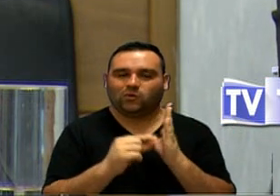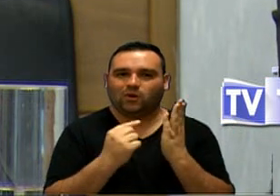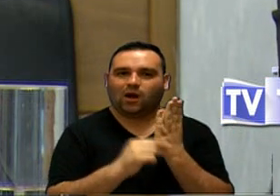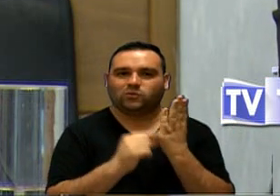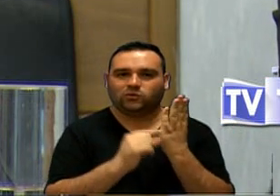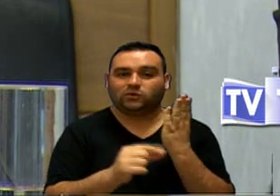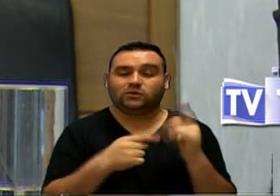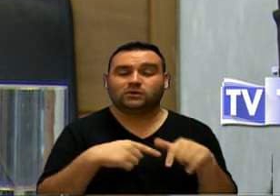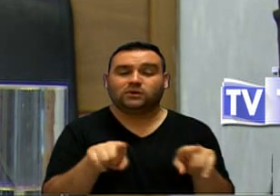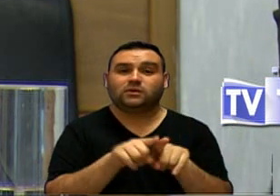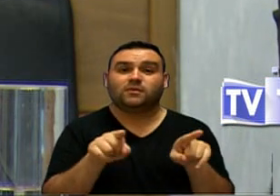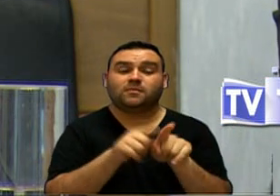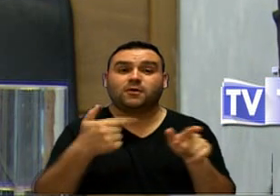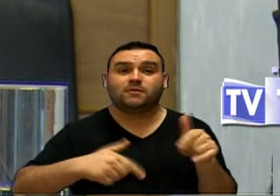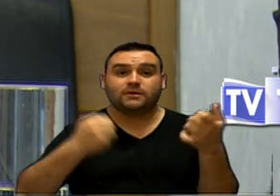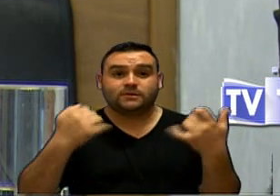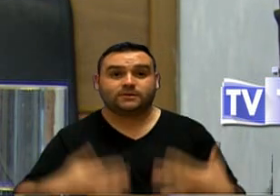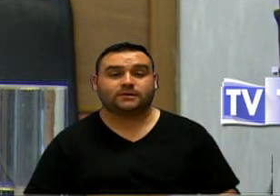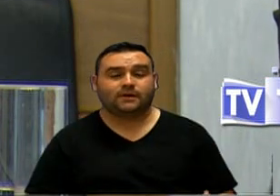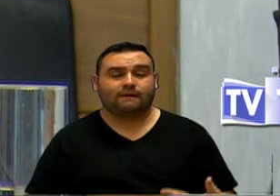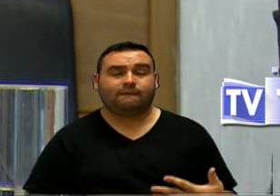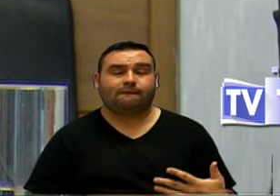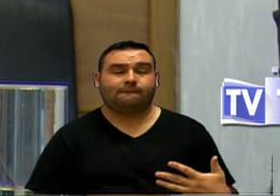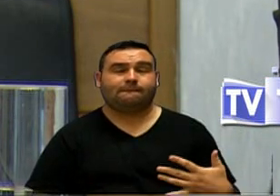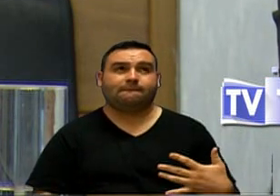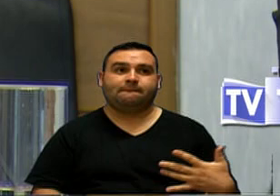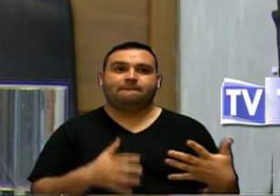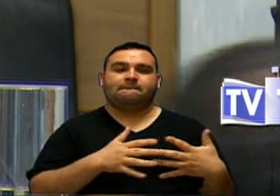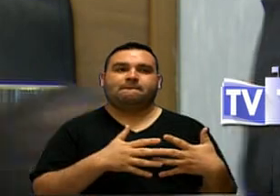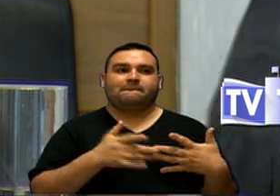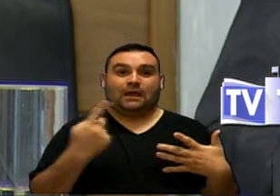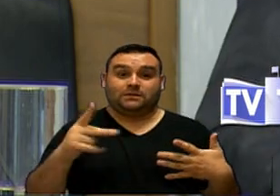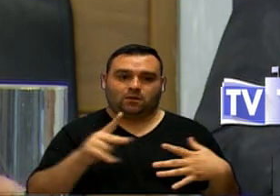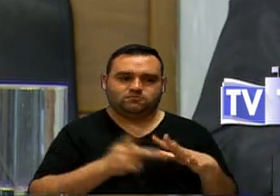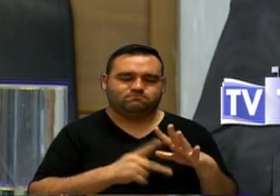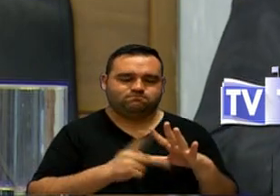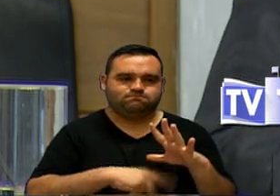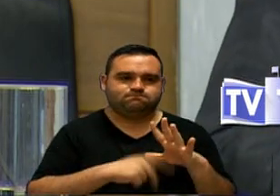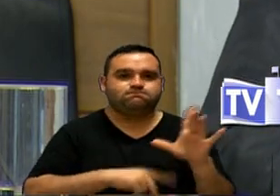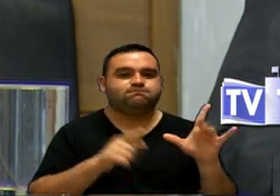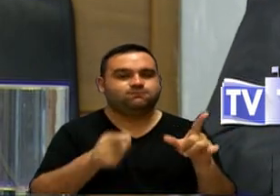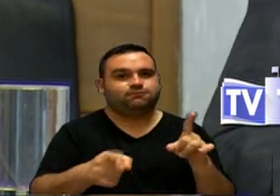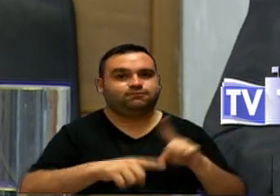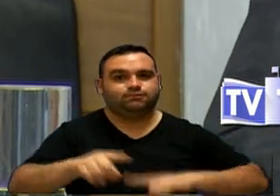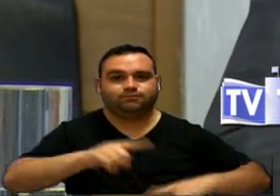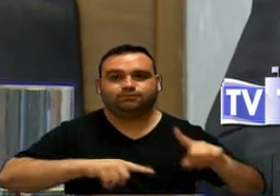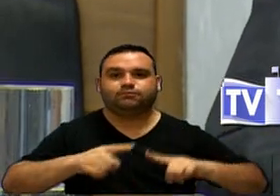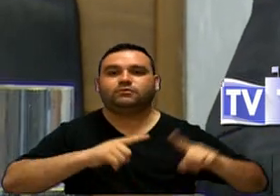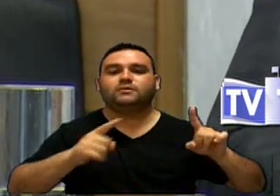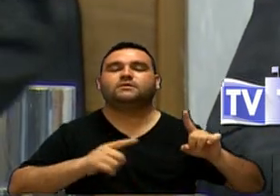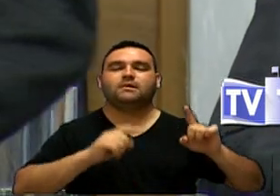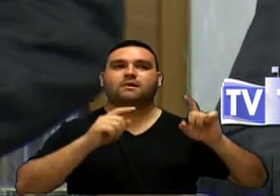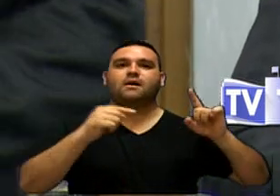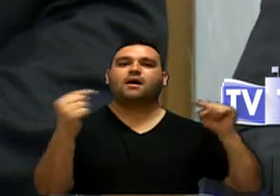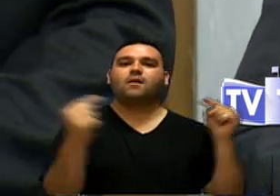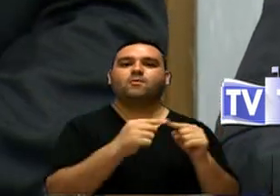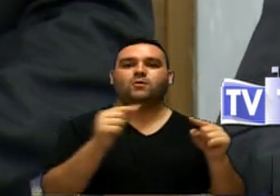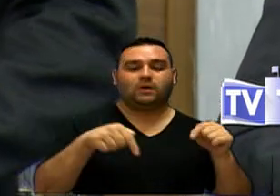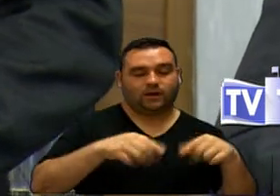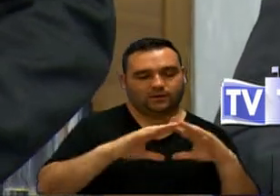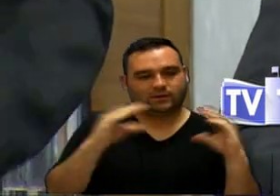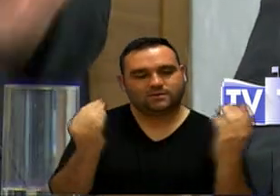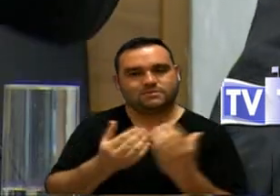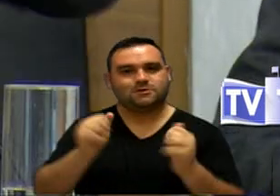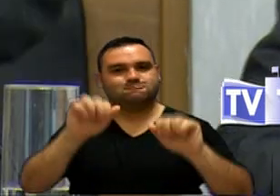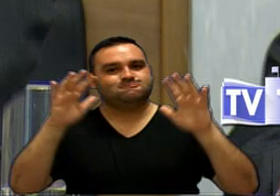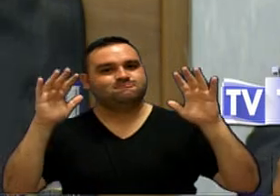vereador, eu só quero dizer ao senhor que a grandeza e a envergadura do vosso mandato reflete aqui nesse legislativo. Vossa